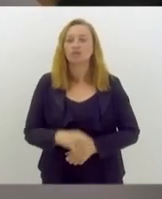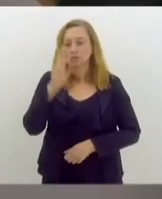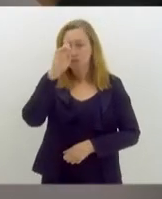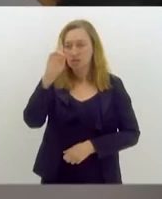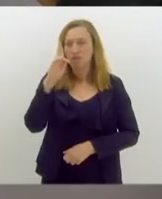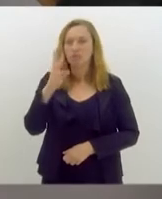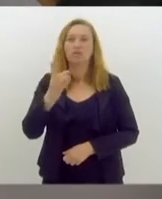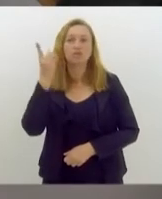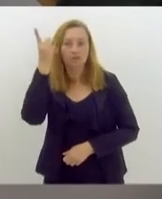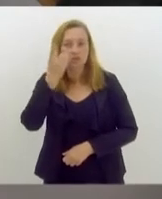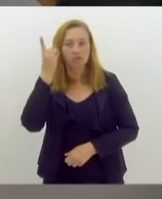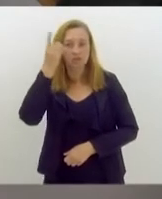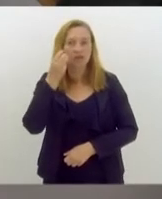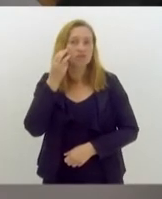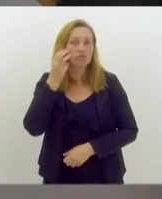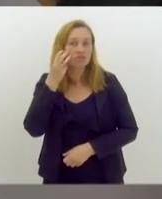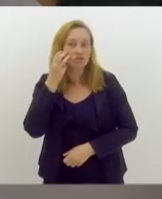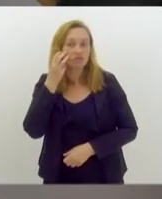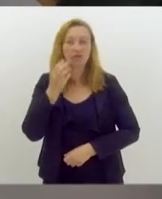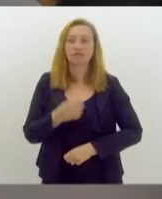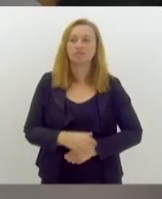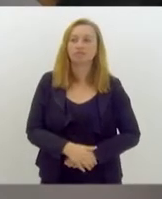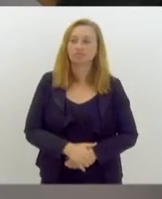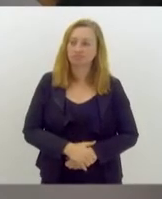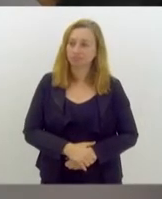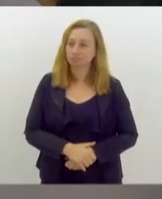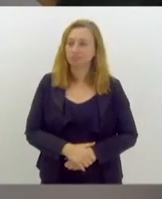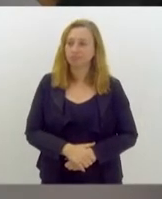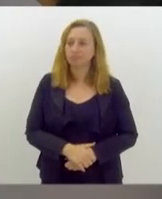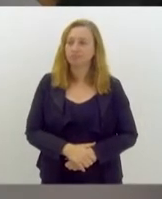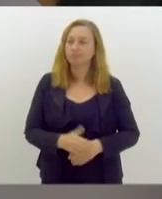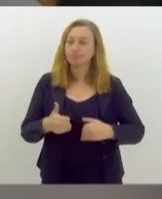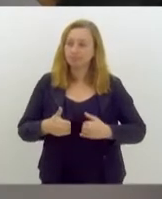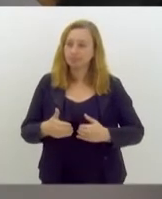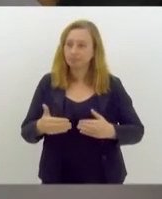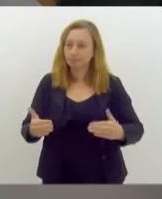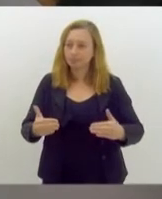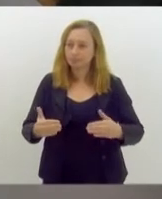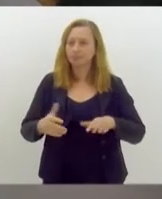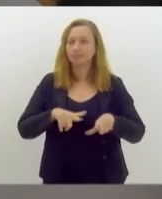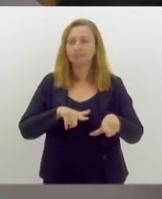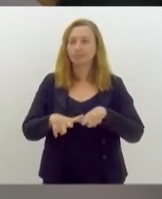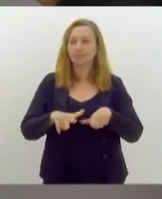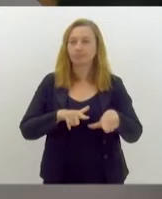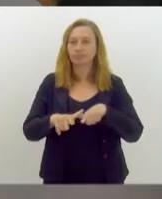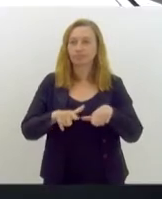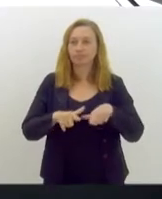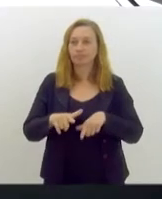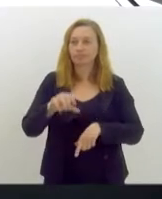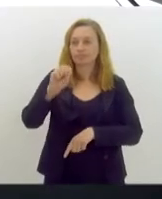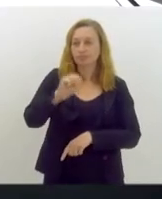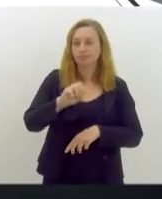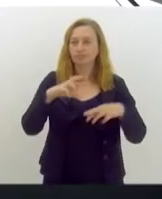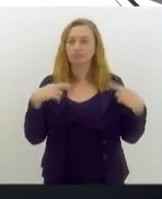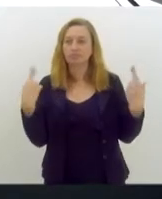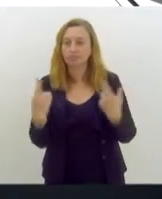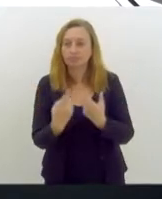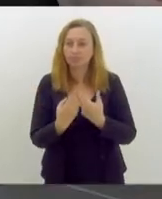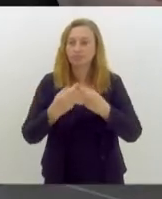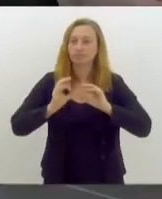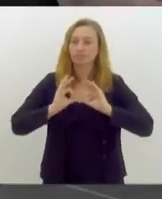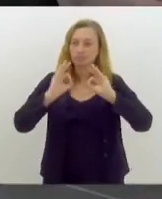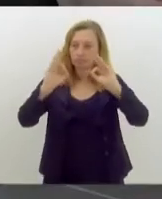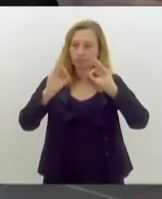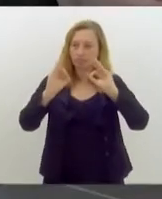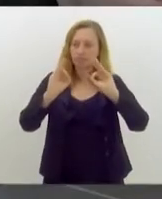Deputado valdec Carneiro dou por aberto os trabalhos da oitava reunião ordinária